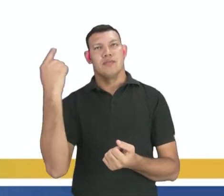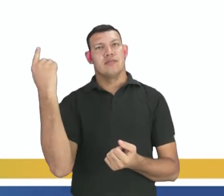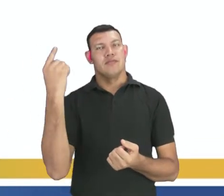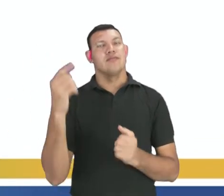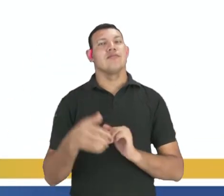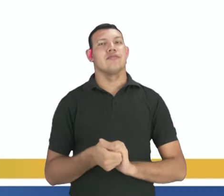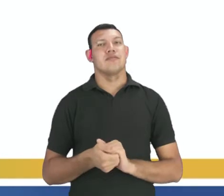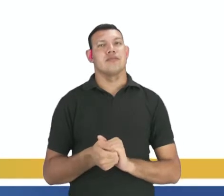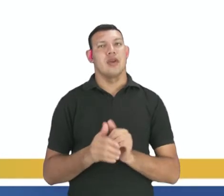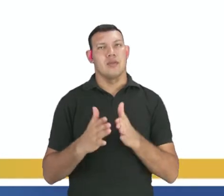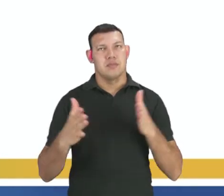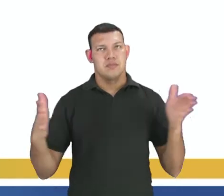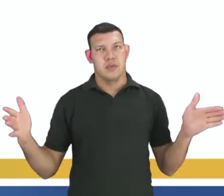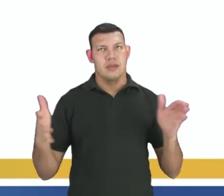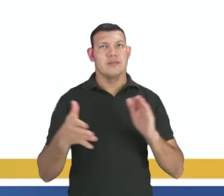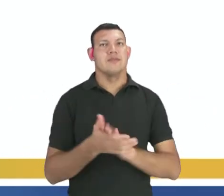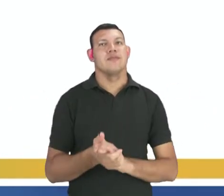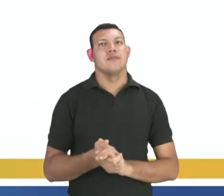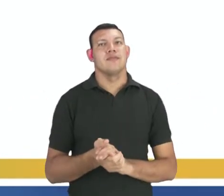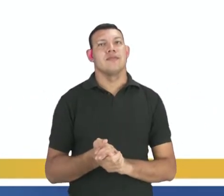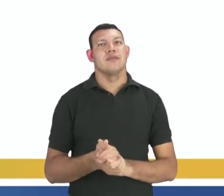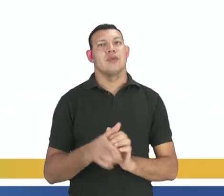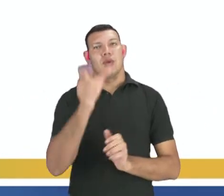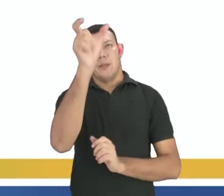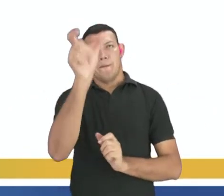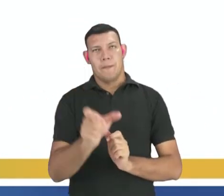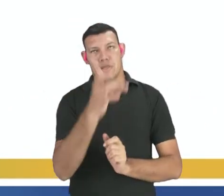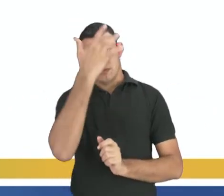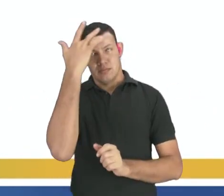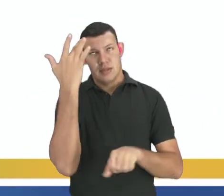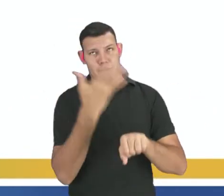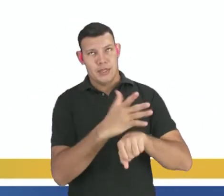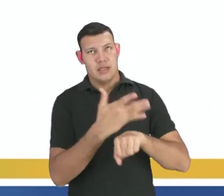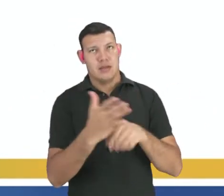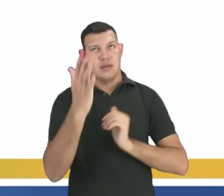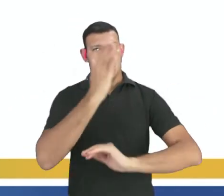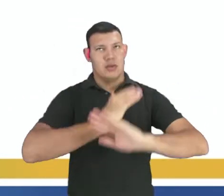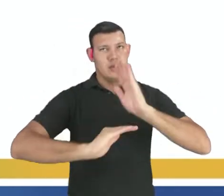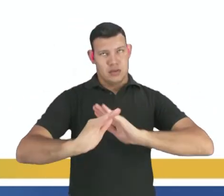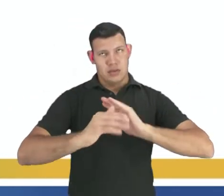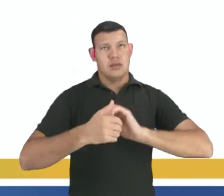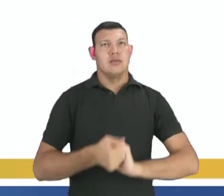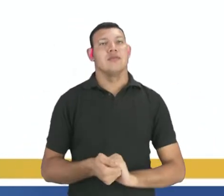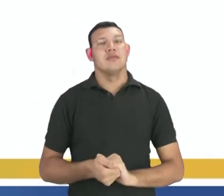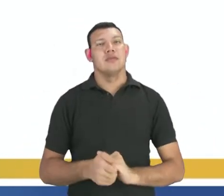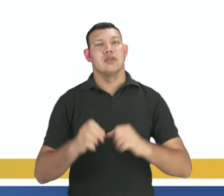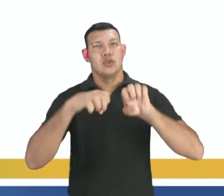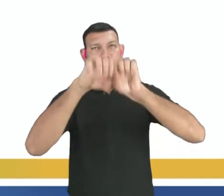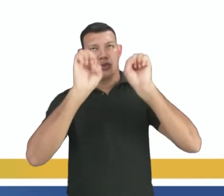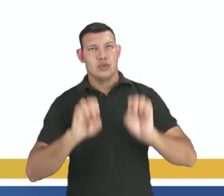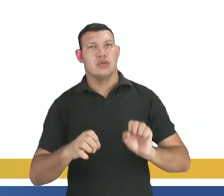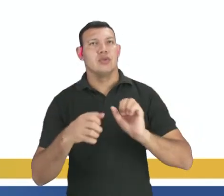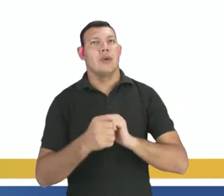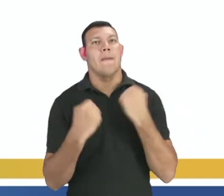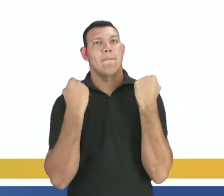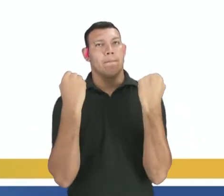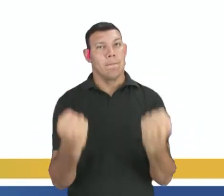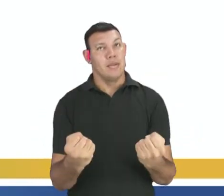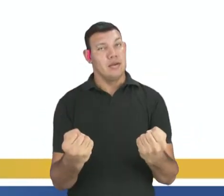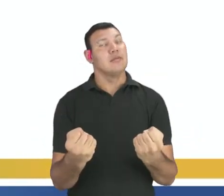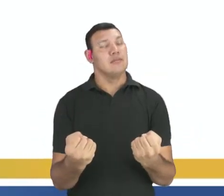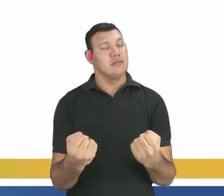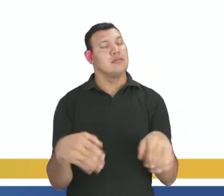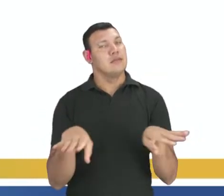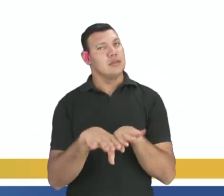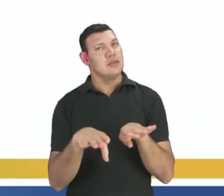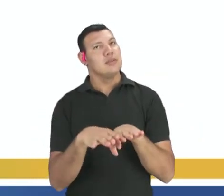longínqua. Para os lutadores de jiu-jitsu, o seu corpo, a sua estrutura e peso podem contar para o tipo de jogo que